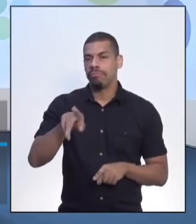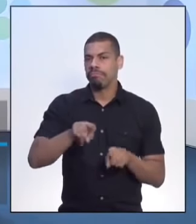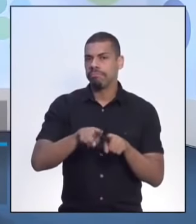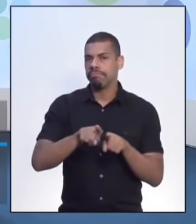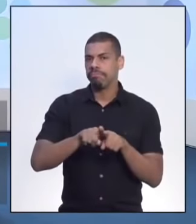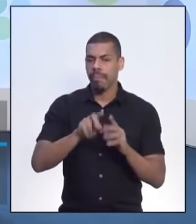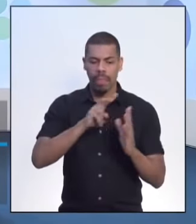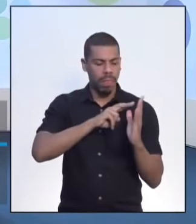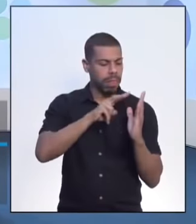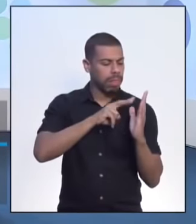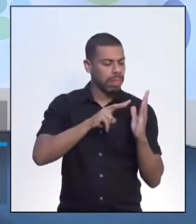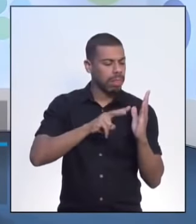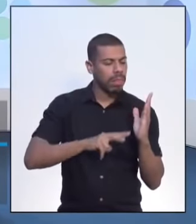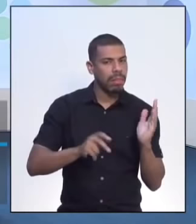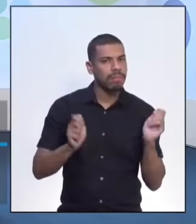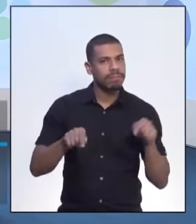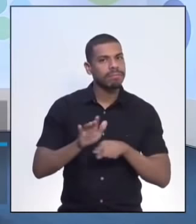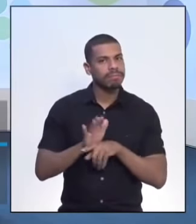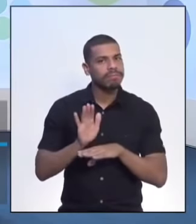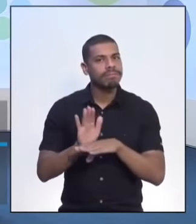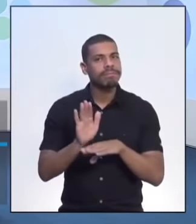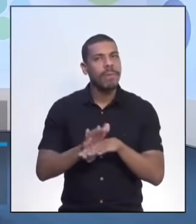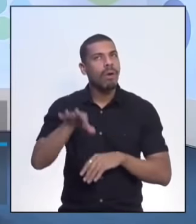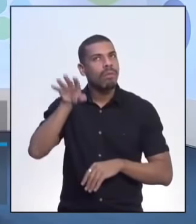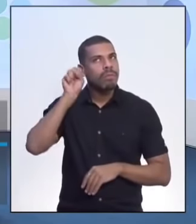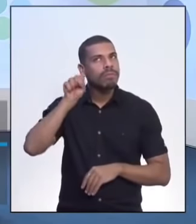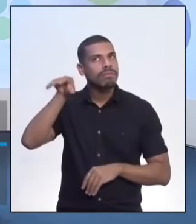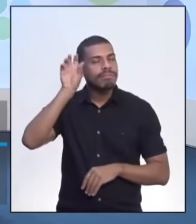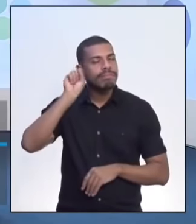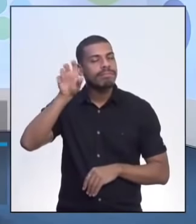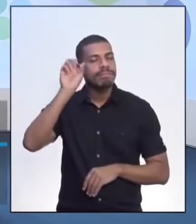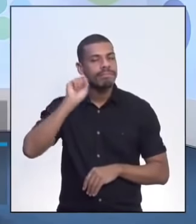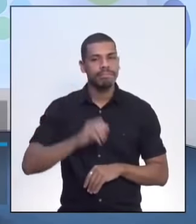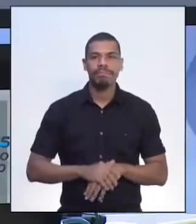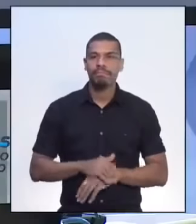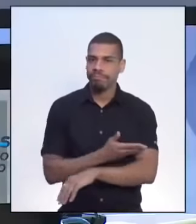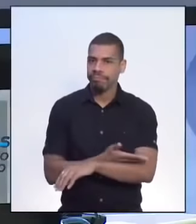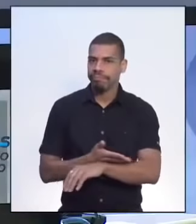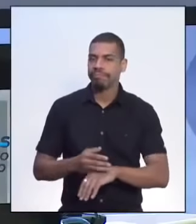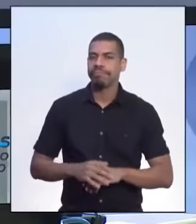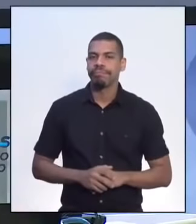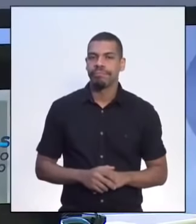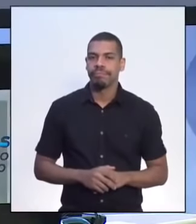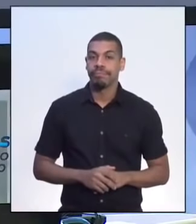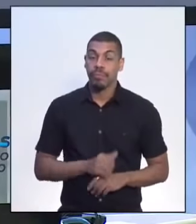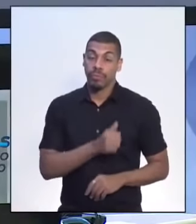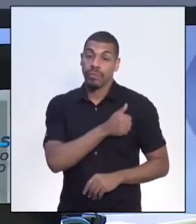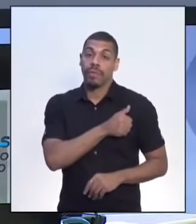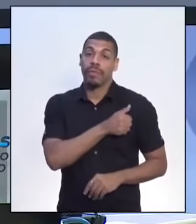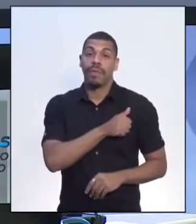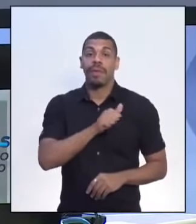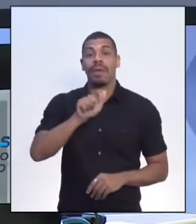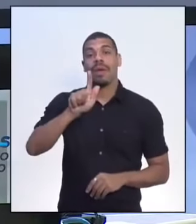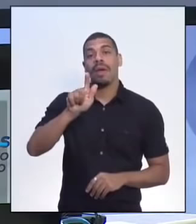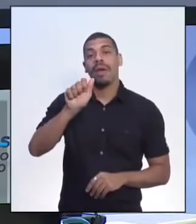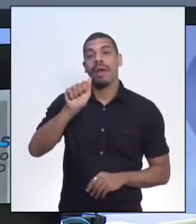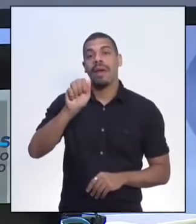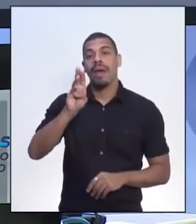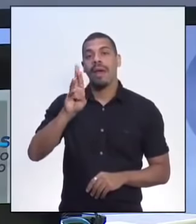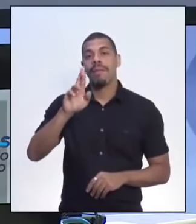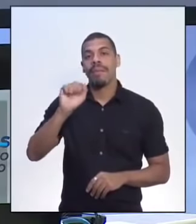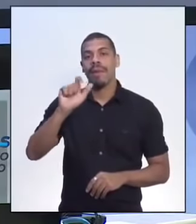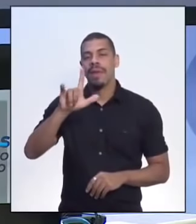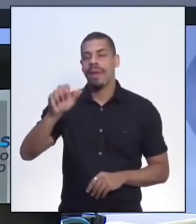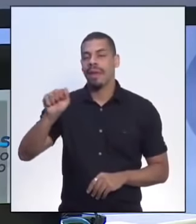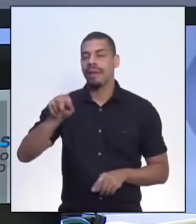textos está mais fácil, né? Acho que ele quis dizer que fica mais fácil. A Gabriela também colocou sim, porque eu acho que é mais rápido e você não se perde